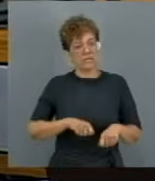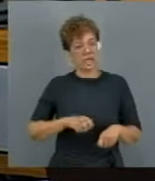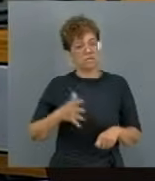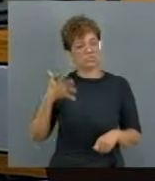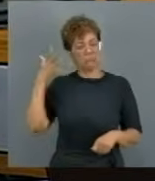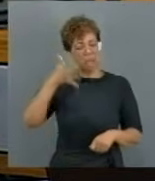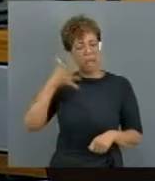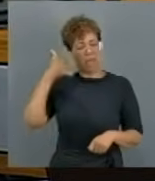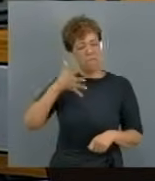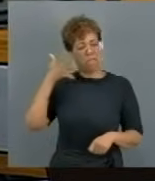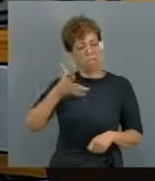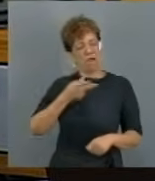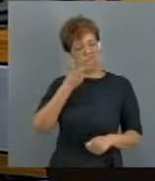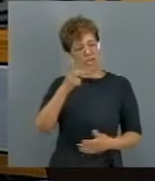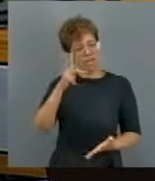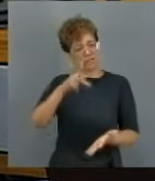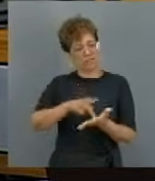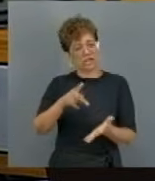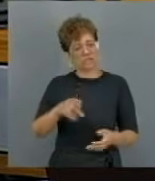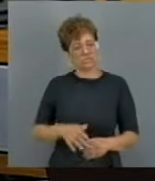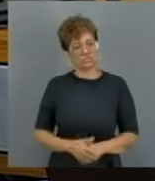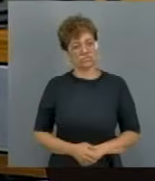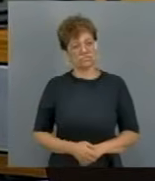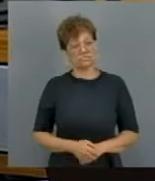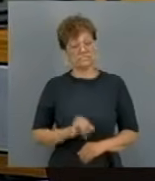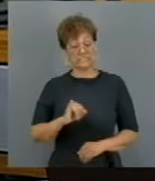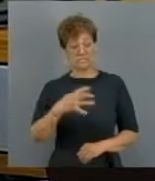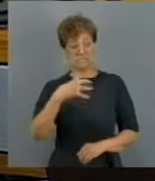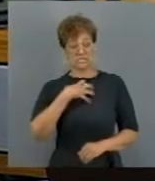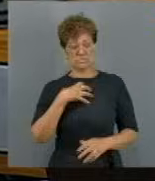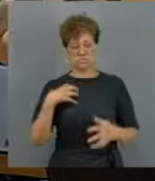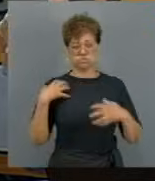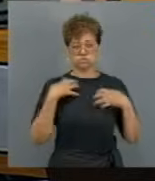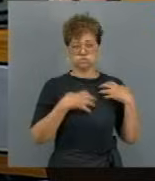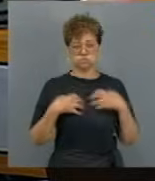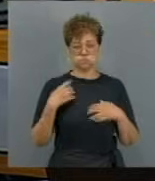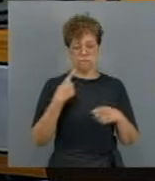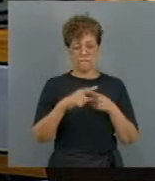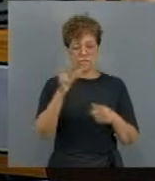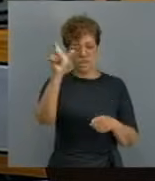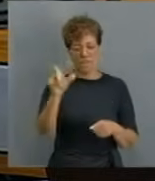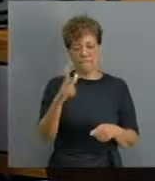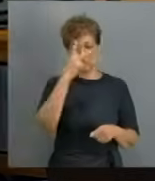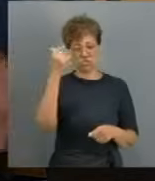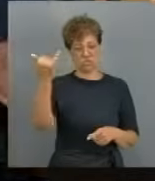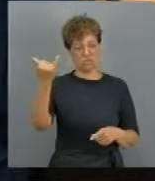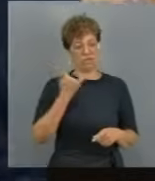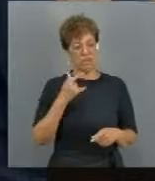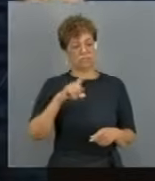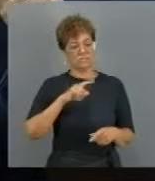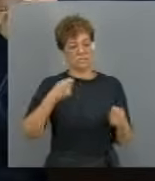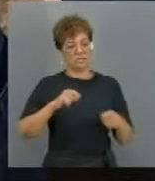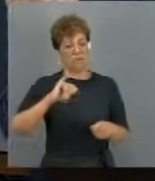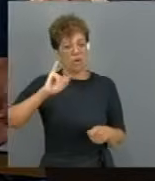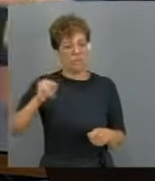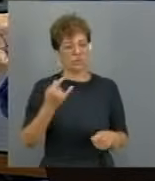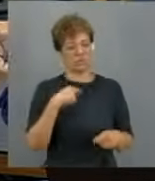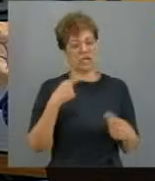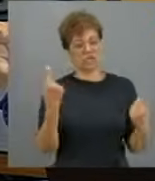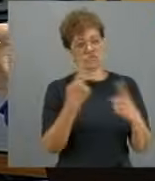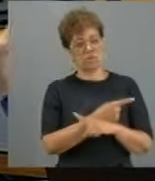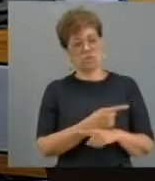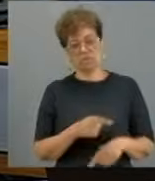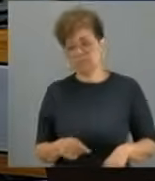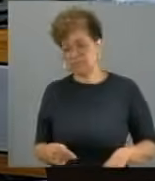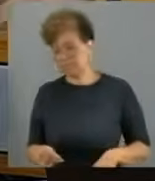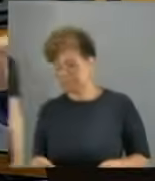suas verdades. E se eu me sinto incomodado com o que alguém está falando, eu só quero ter a oportunidade de contraditá-lo e fazer o